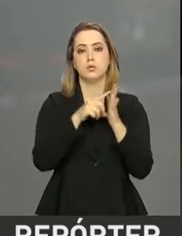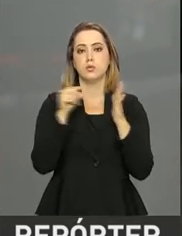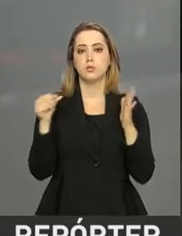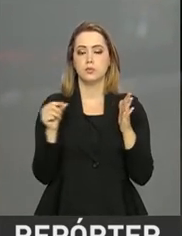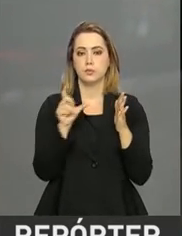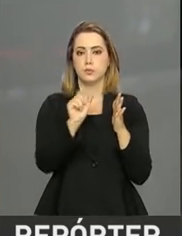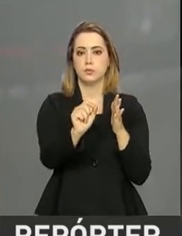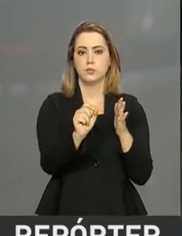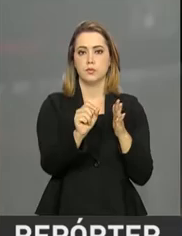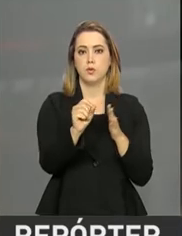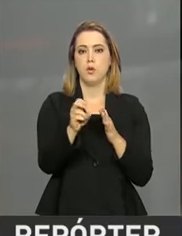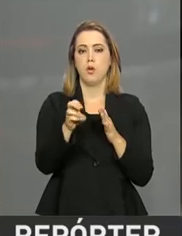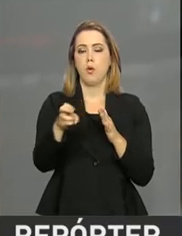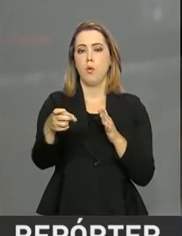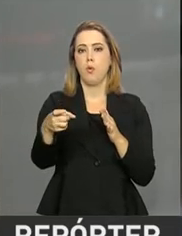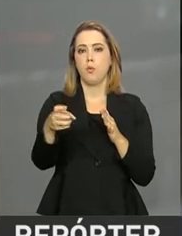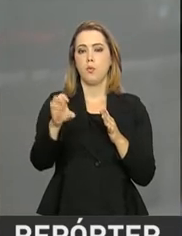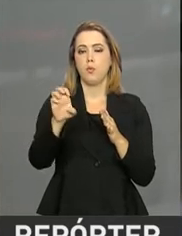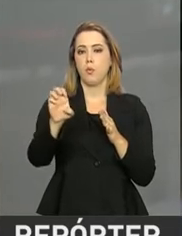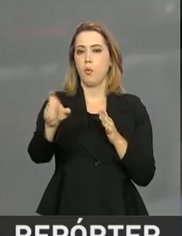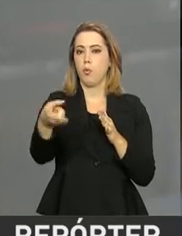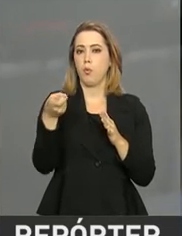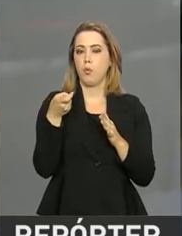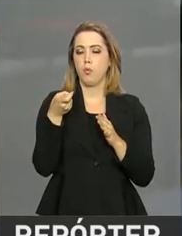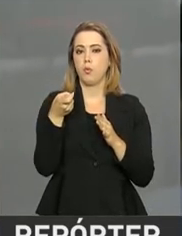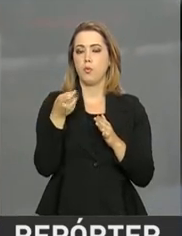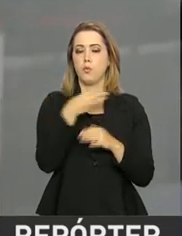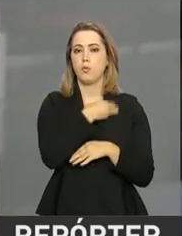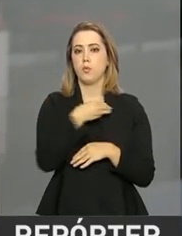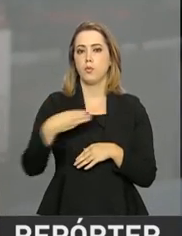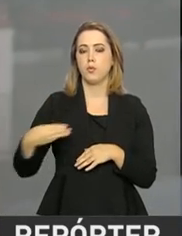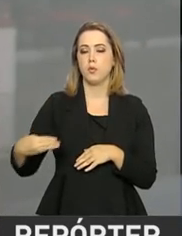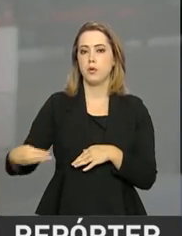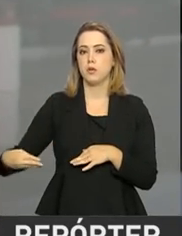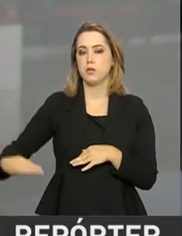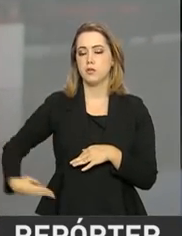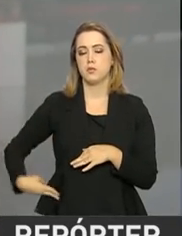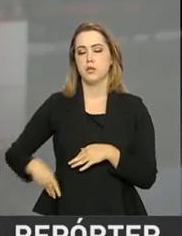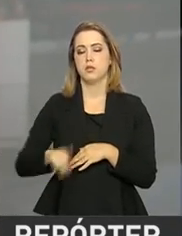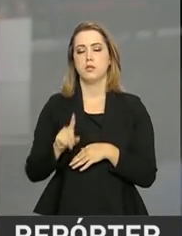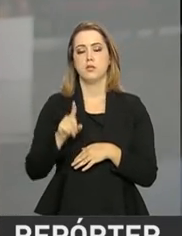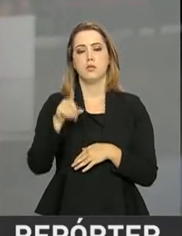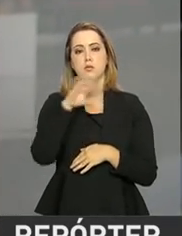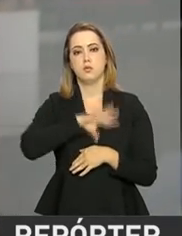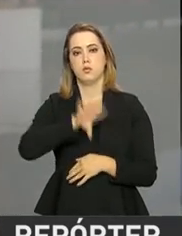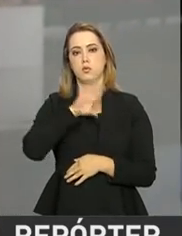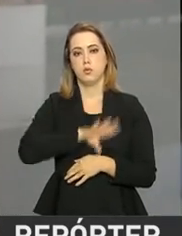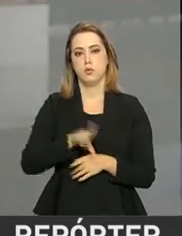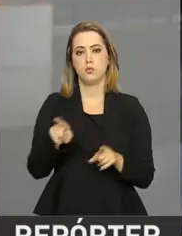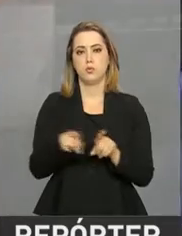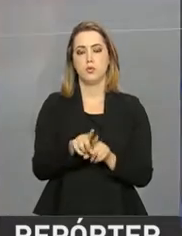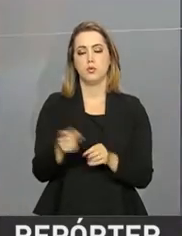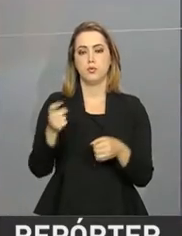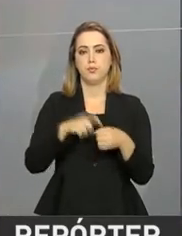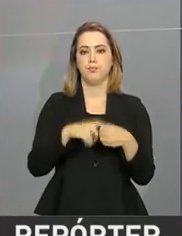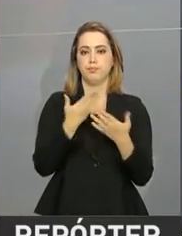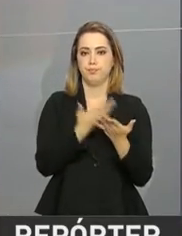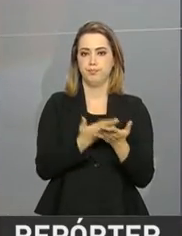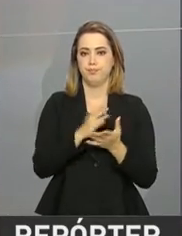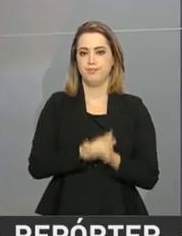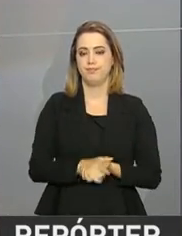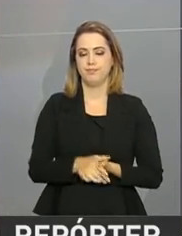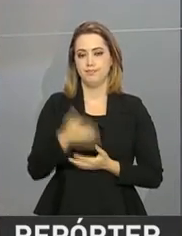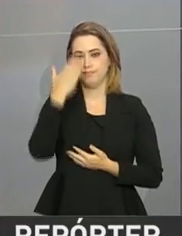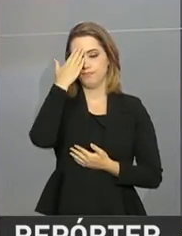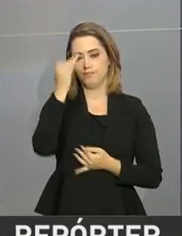o esse primeiro vice o ex vice primeiro ministro de portugal paulo portas eu volto com vocês é luiz obrigado